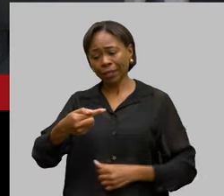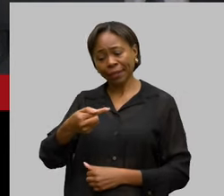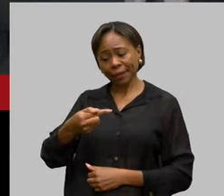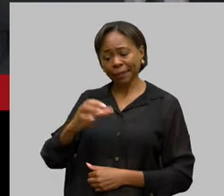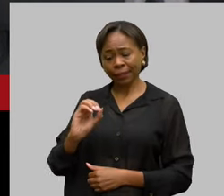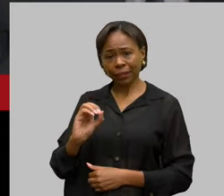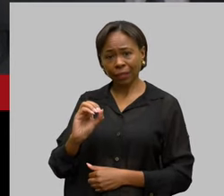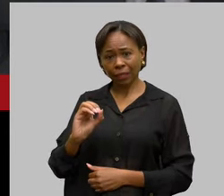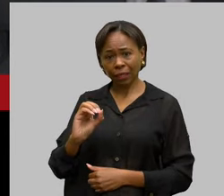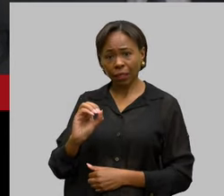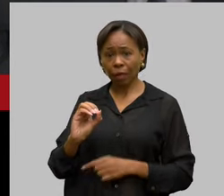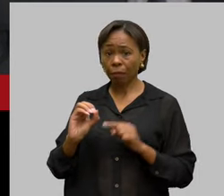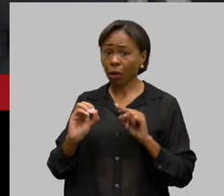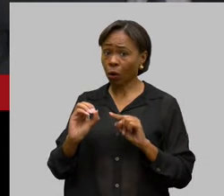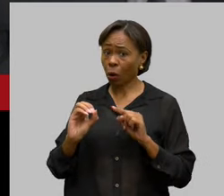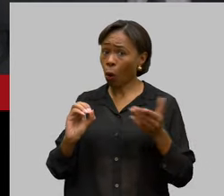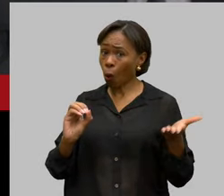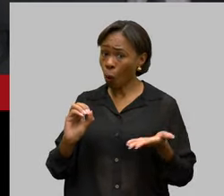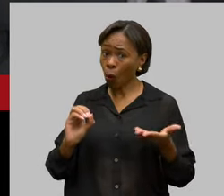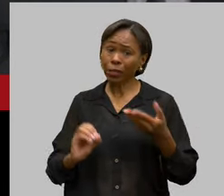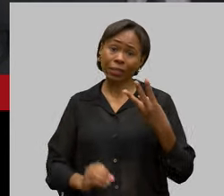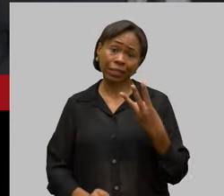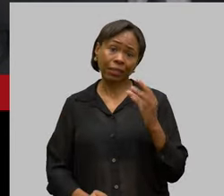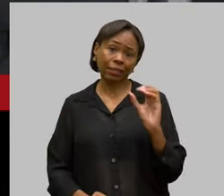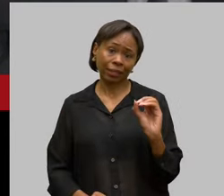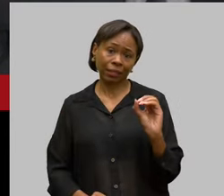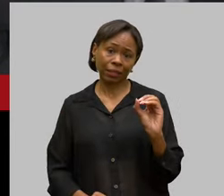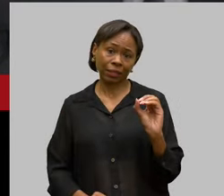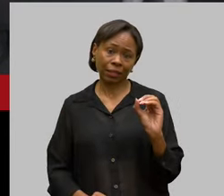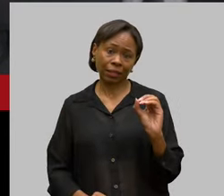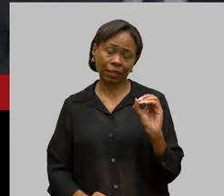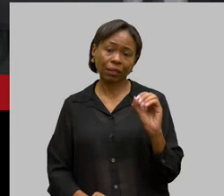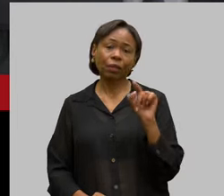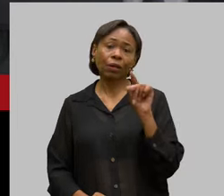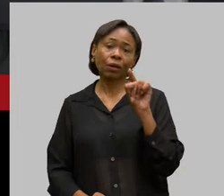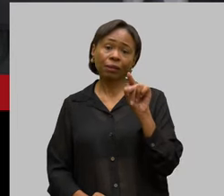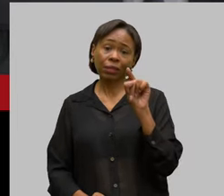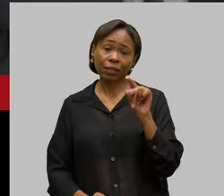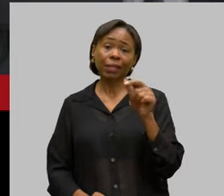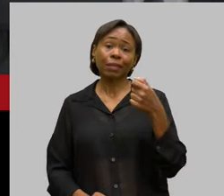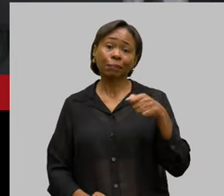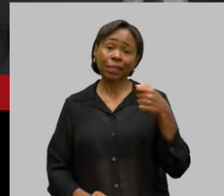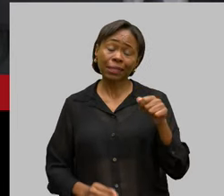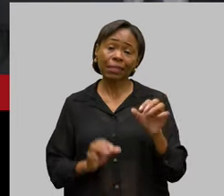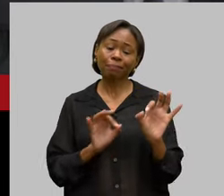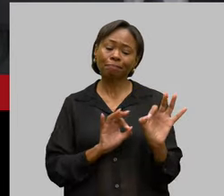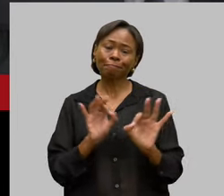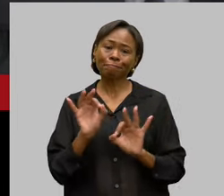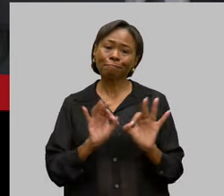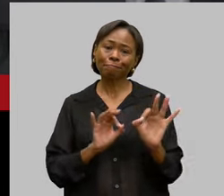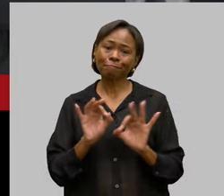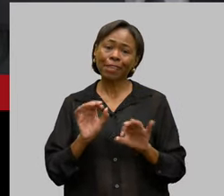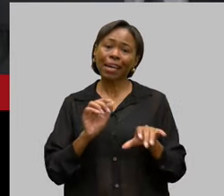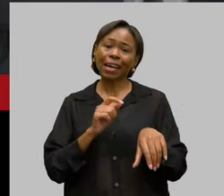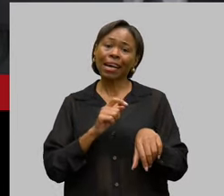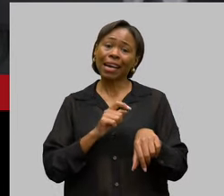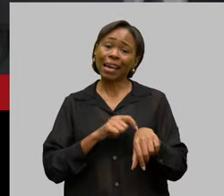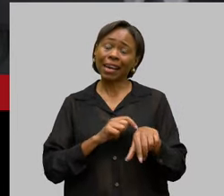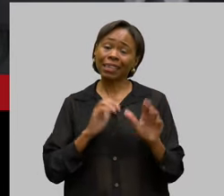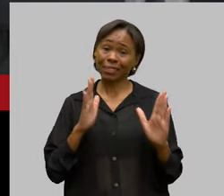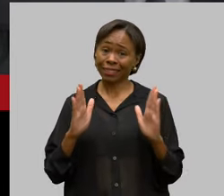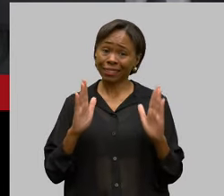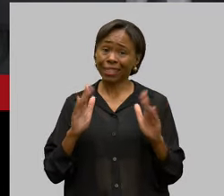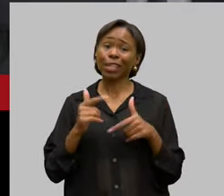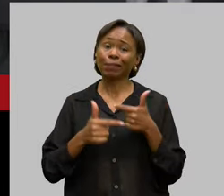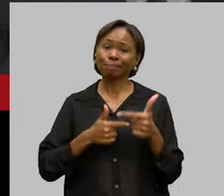exemplo Então você tem como planej esse essa estura na